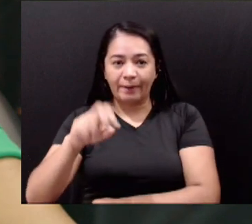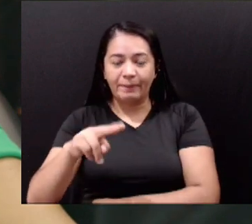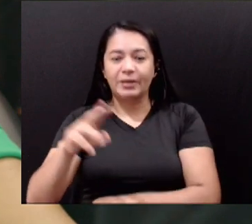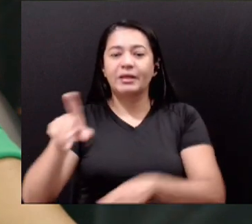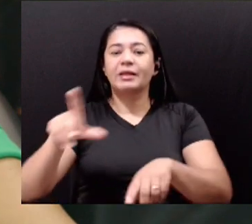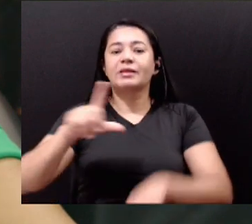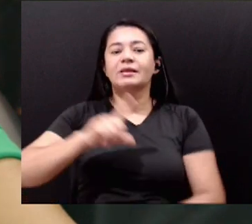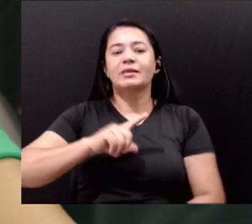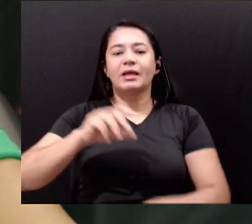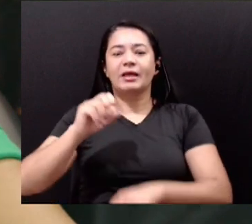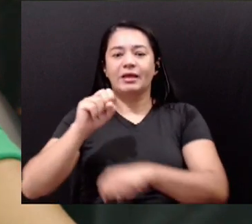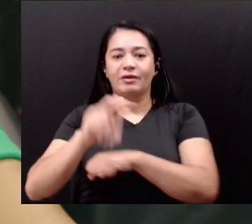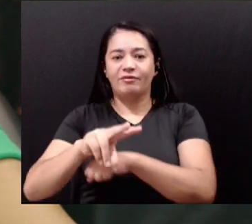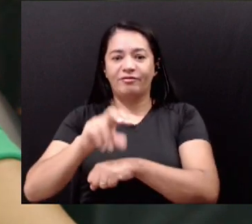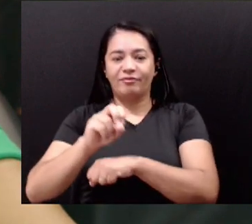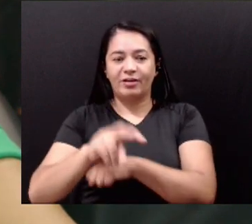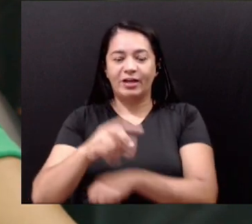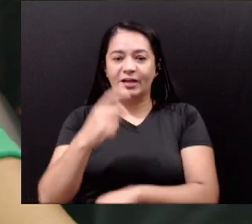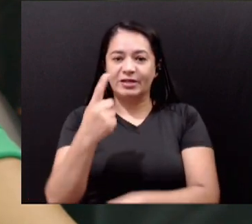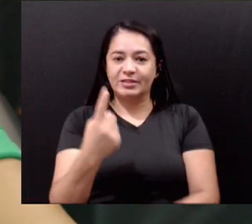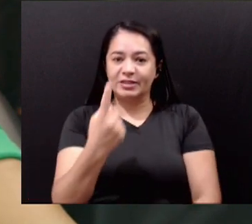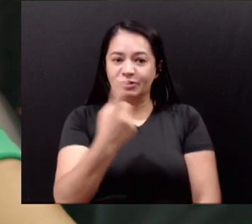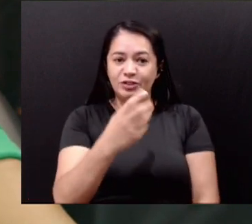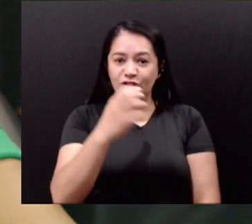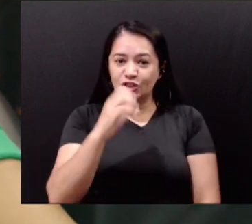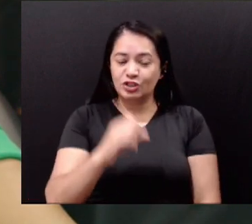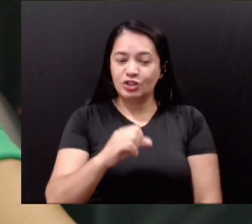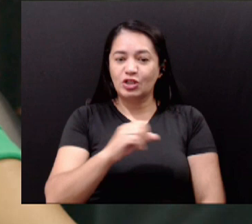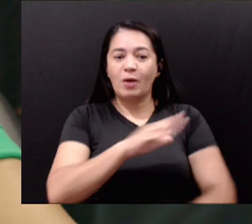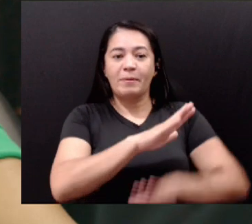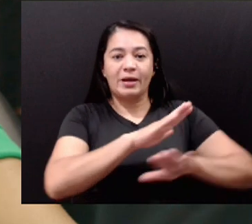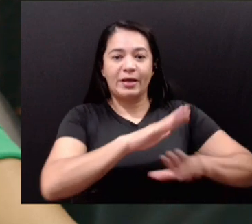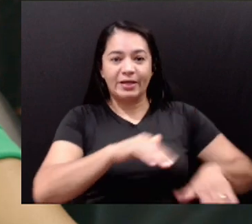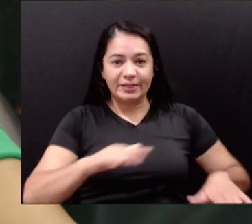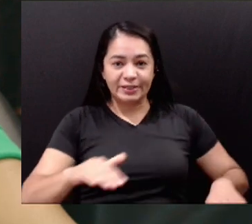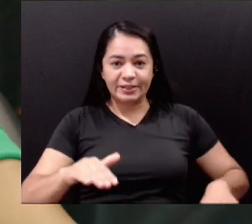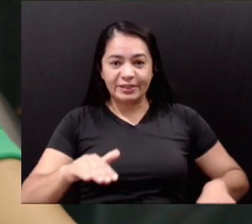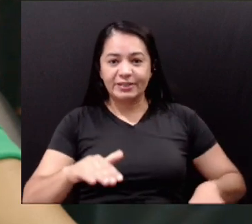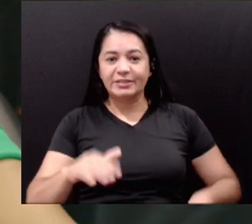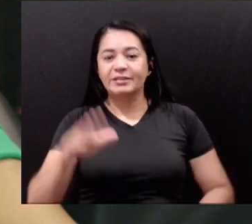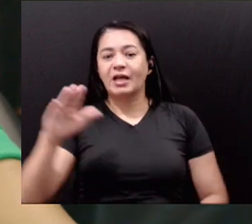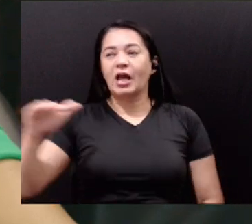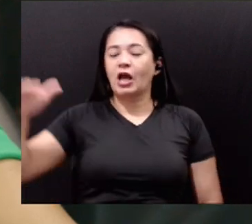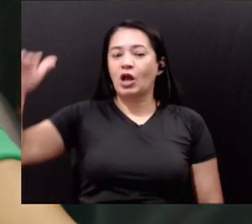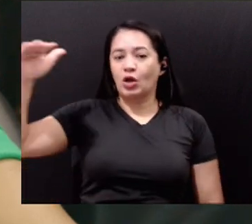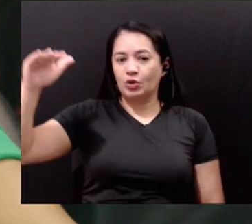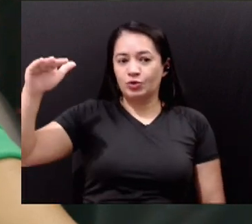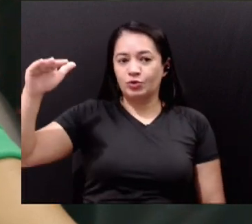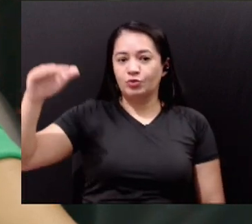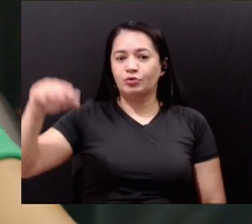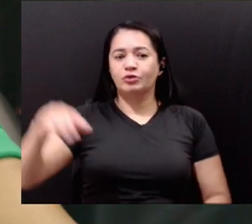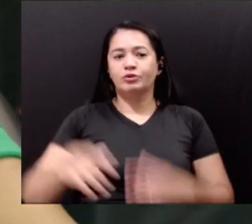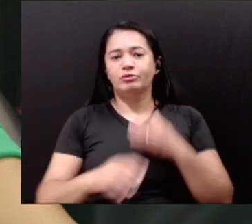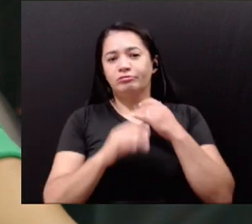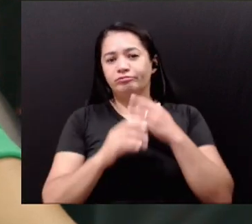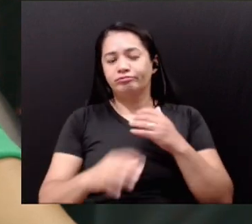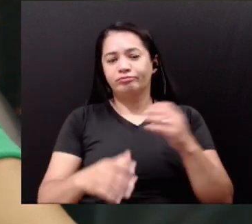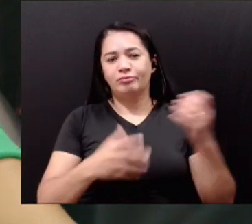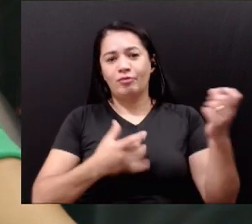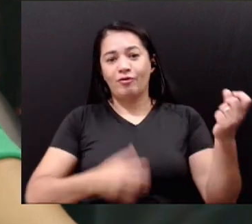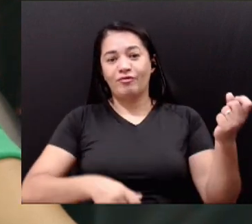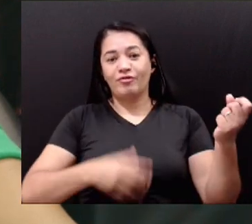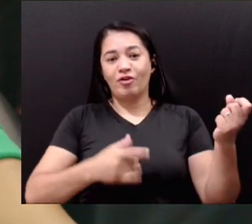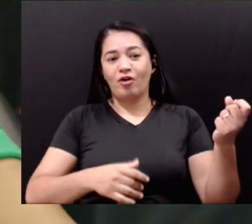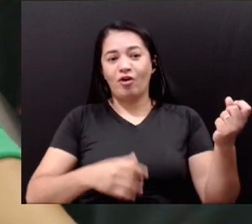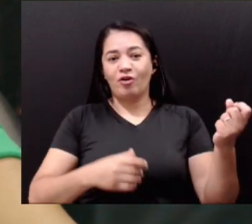de iniciação musical para crianças, iniciação para adultos, tem percussão, tem viola caipira e violão. As